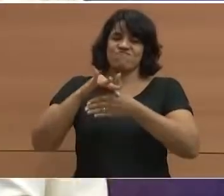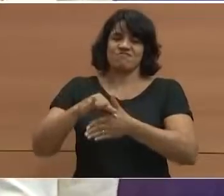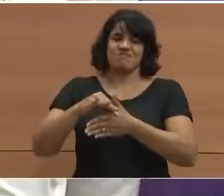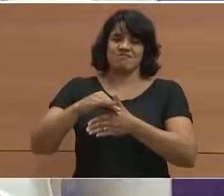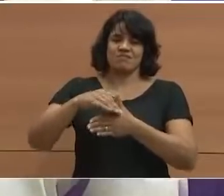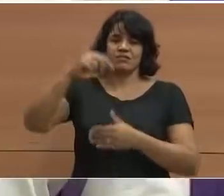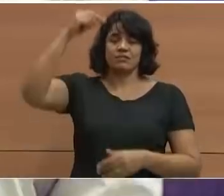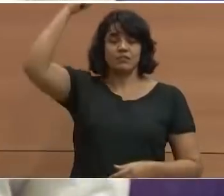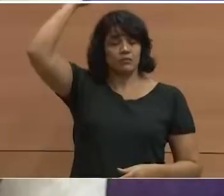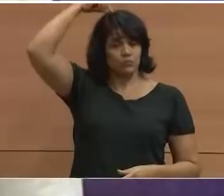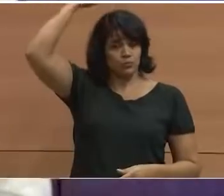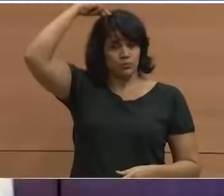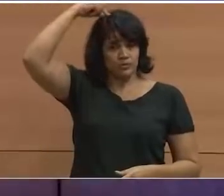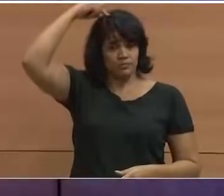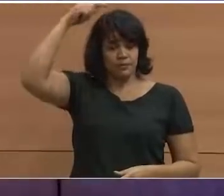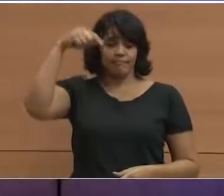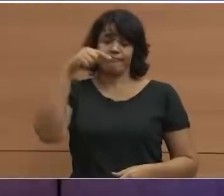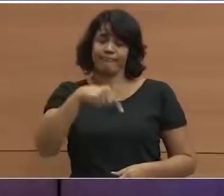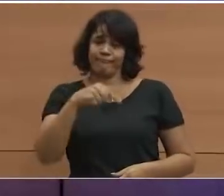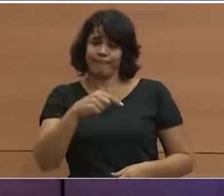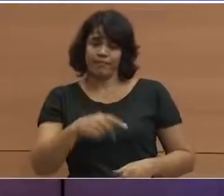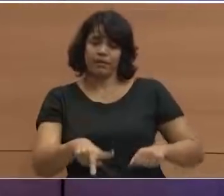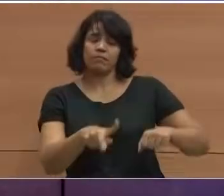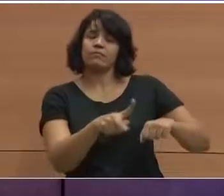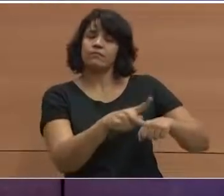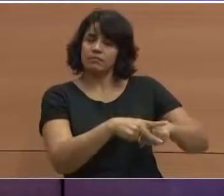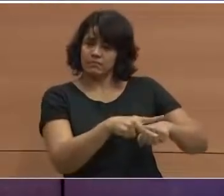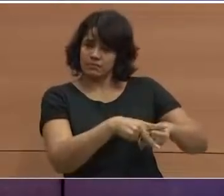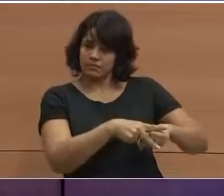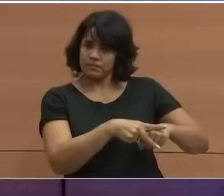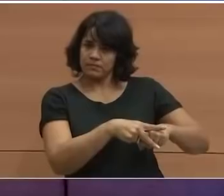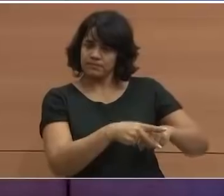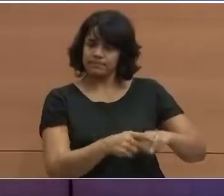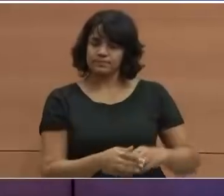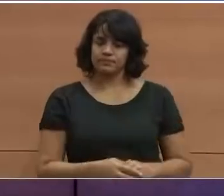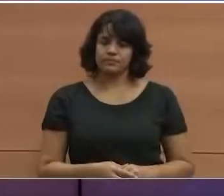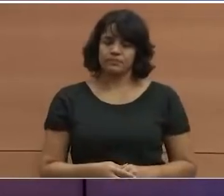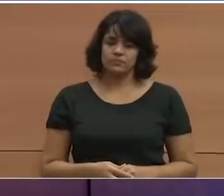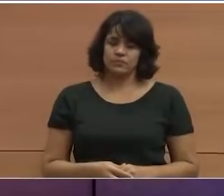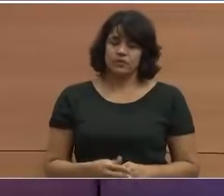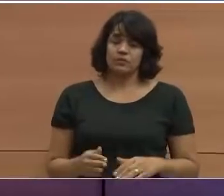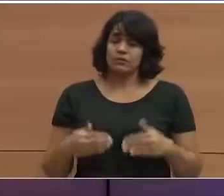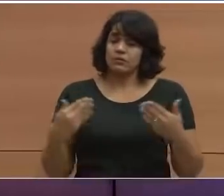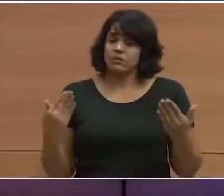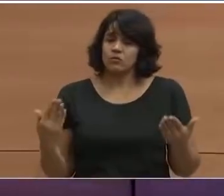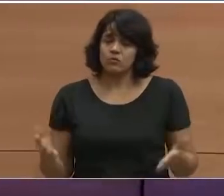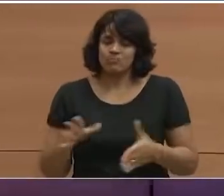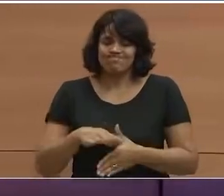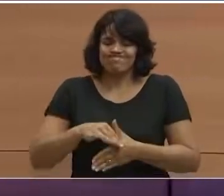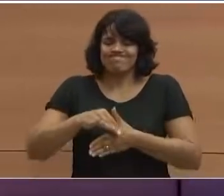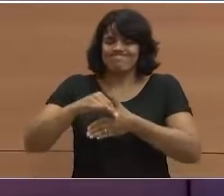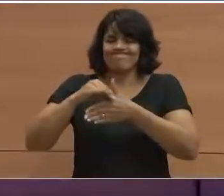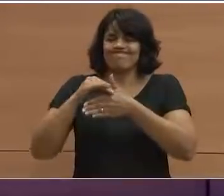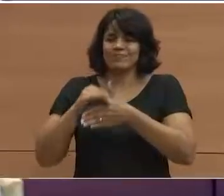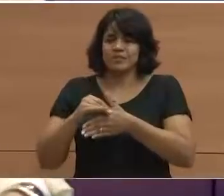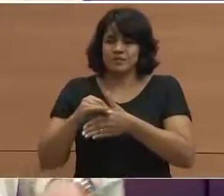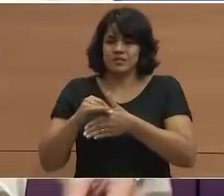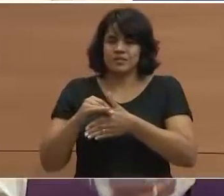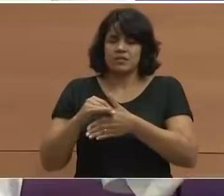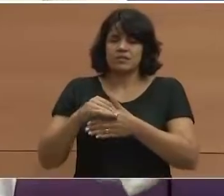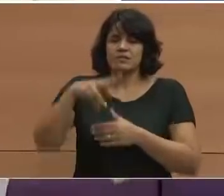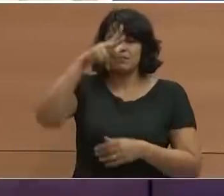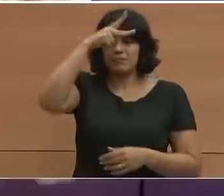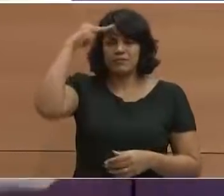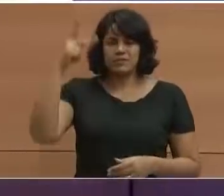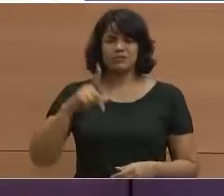Pedro. E quando a liderança está com alguém, irmãos, reveste-o de poder, de autoridade, de ousadia,